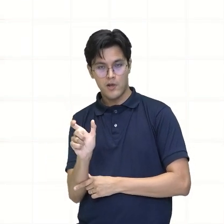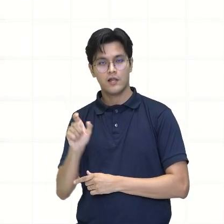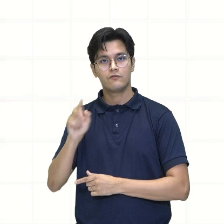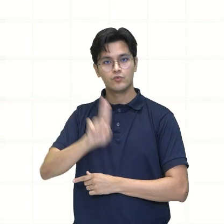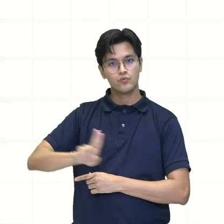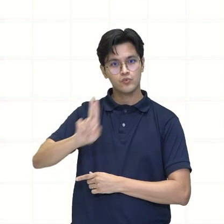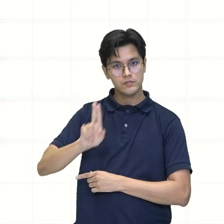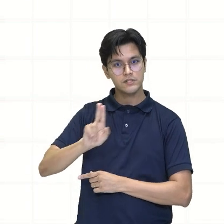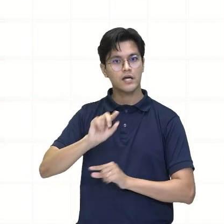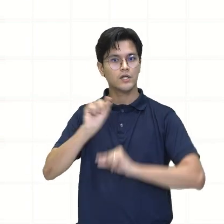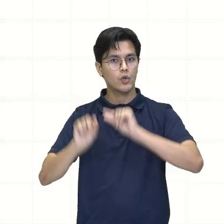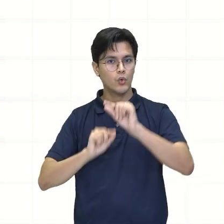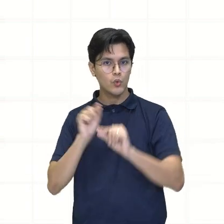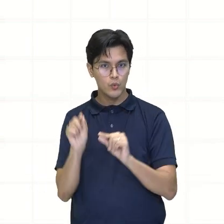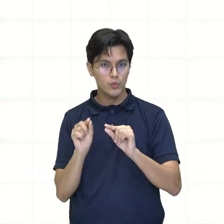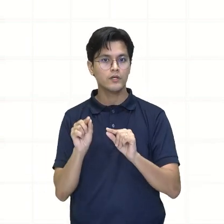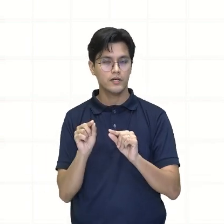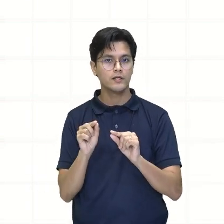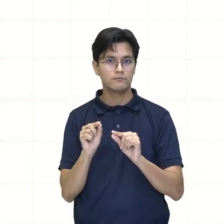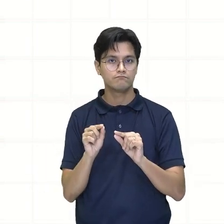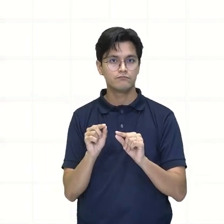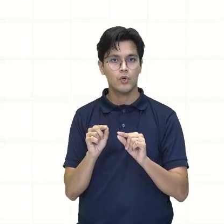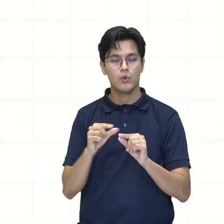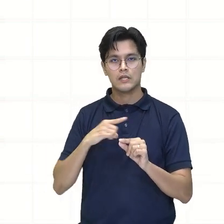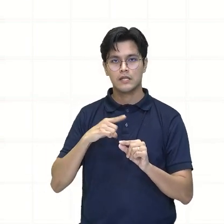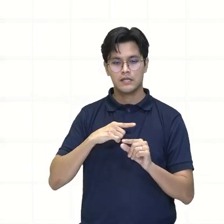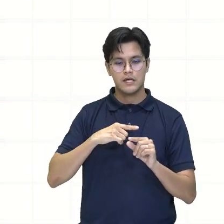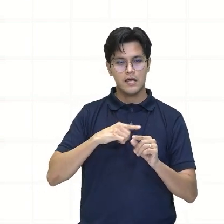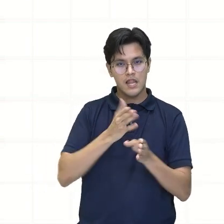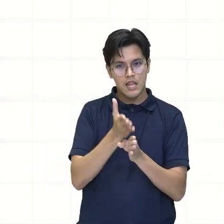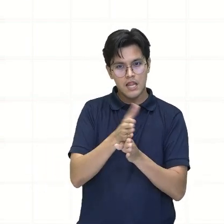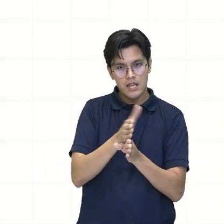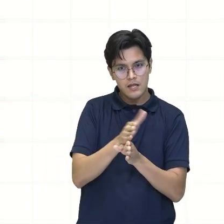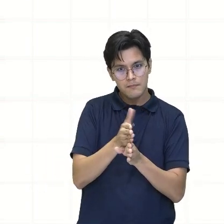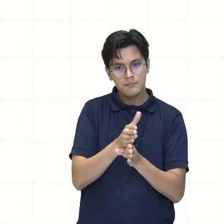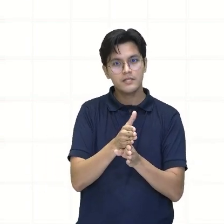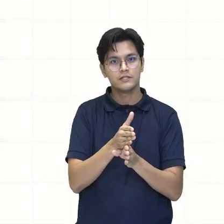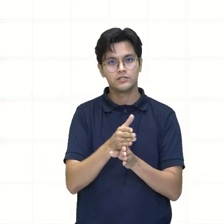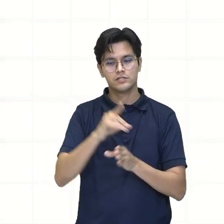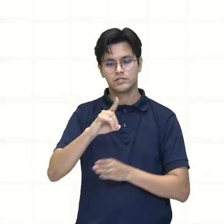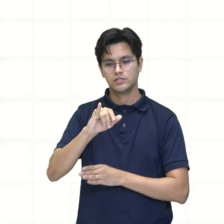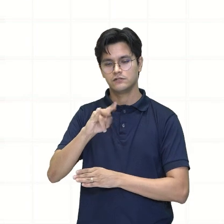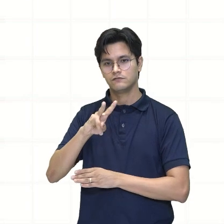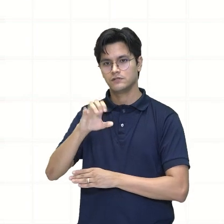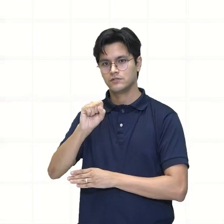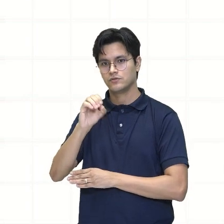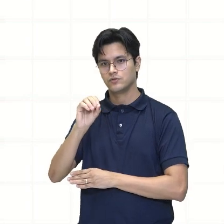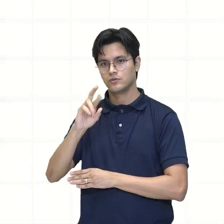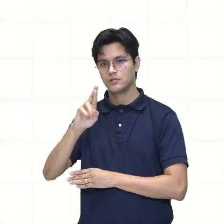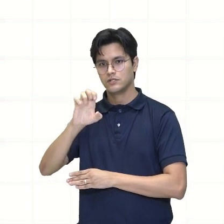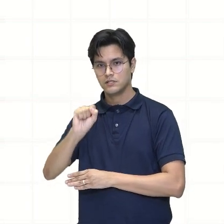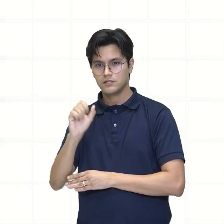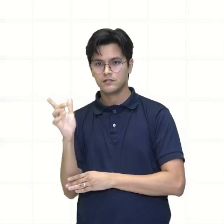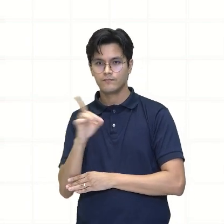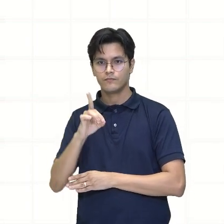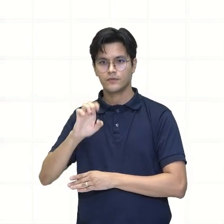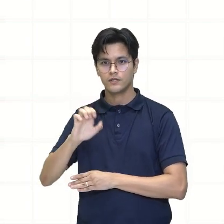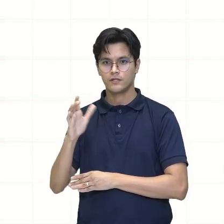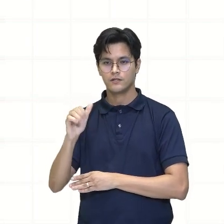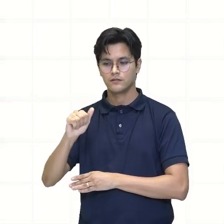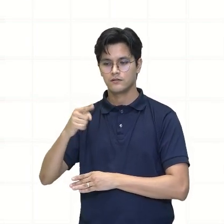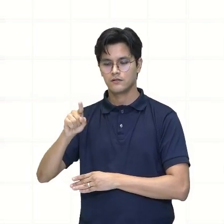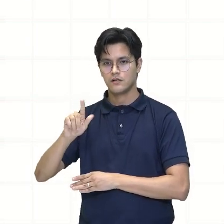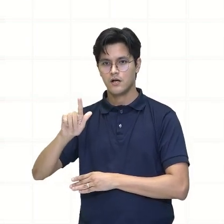essa porção ela vai ser delimitada por divisores de águas, tá bom? Que vão ser drenadas por um